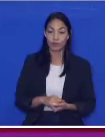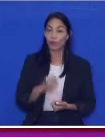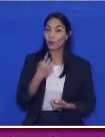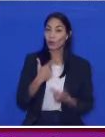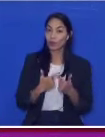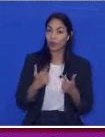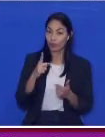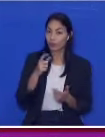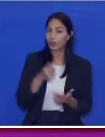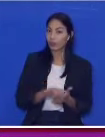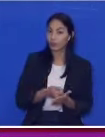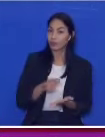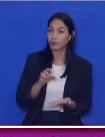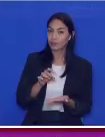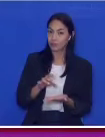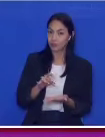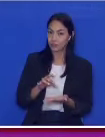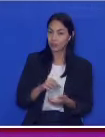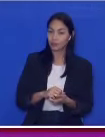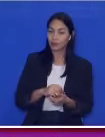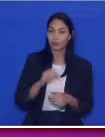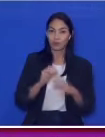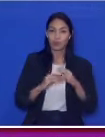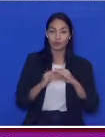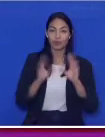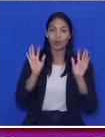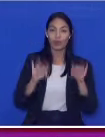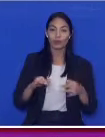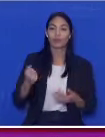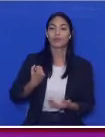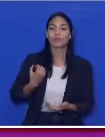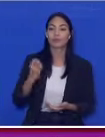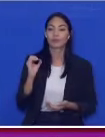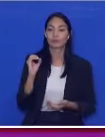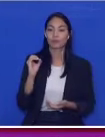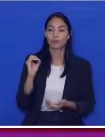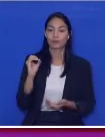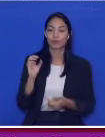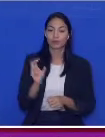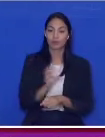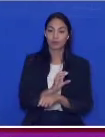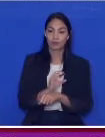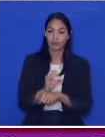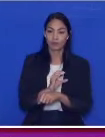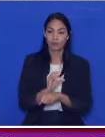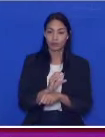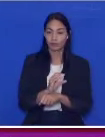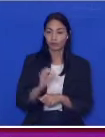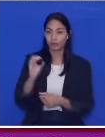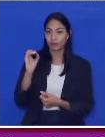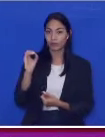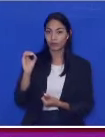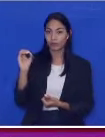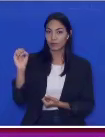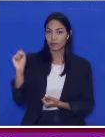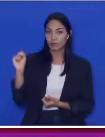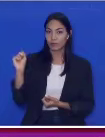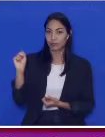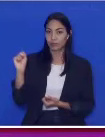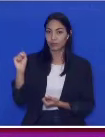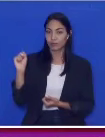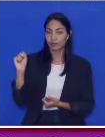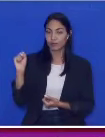Boa sorte para você que apostou na Loto Fácil, concurso final 0. Bola cinza 08. Cinza 08.